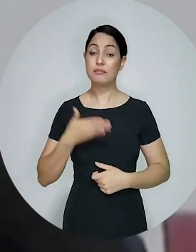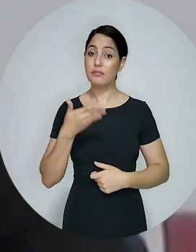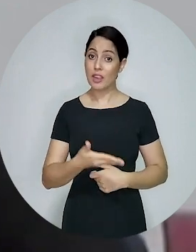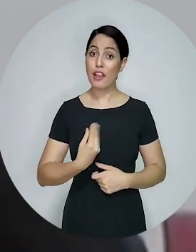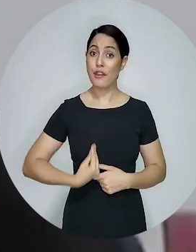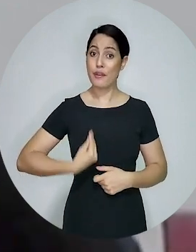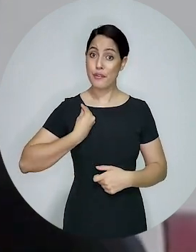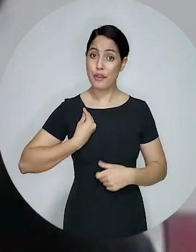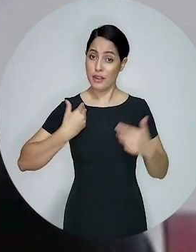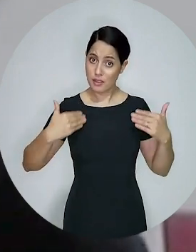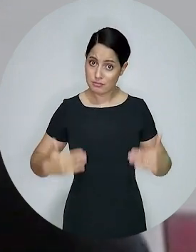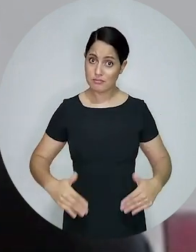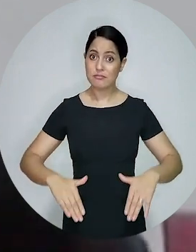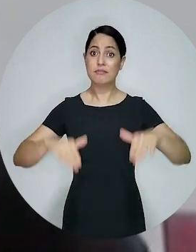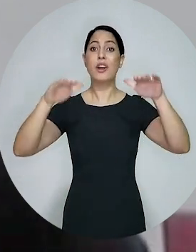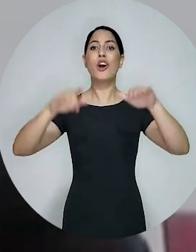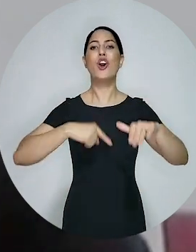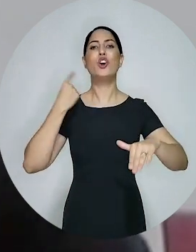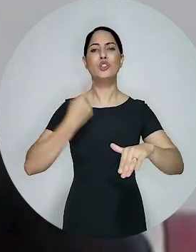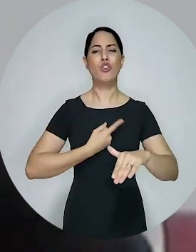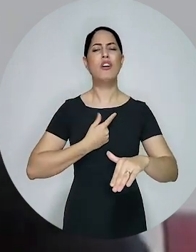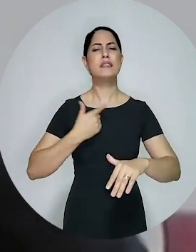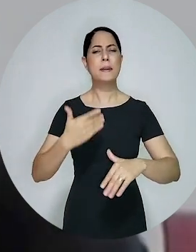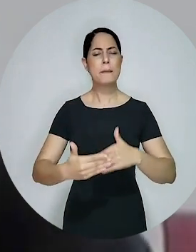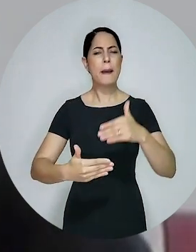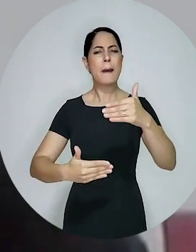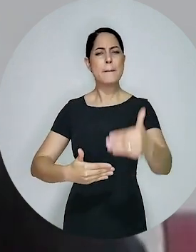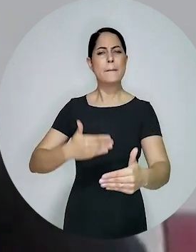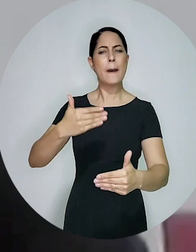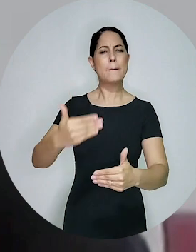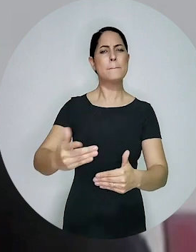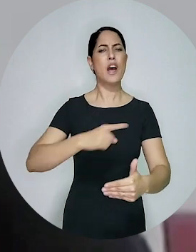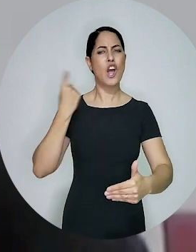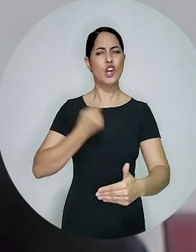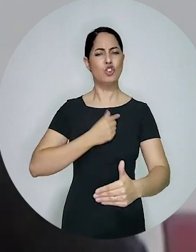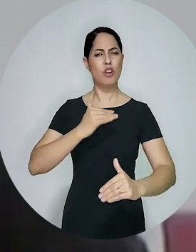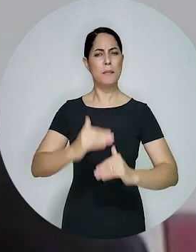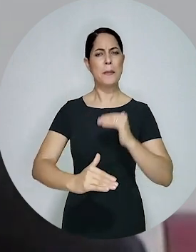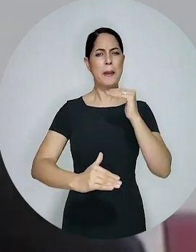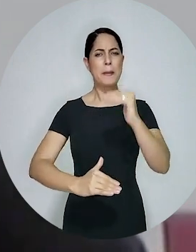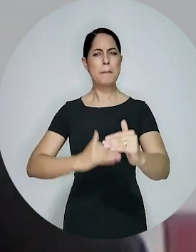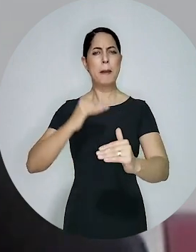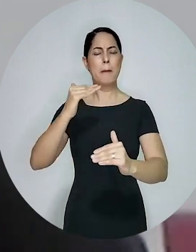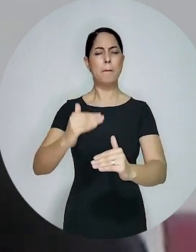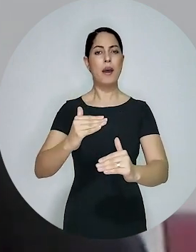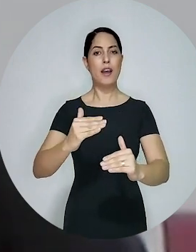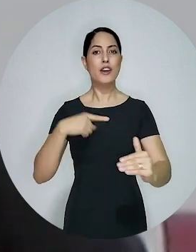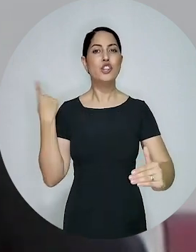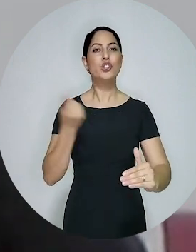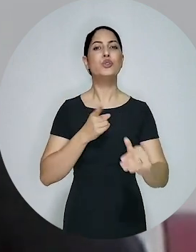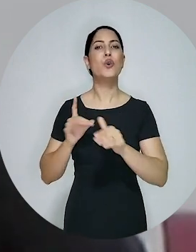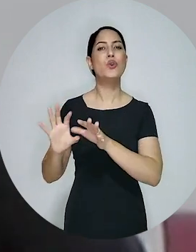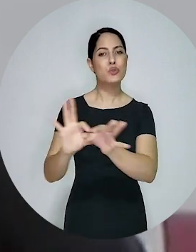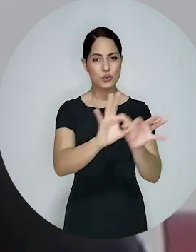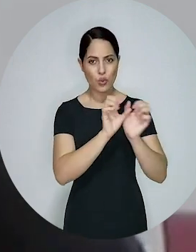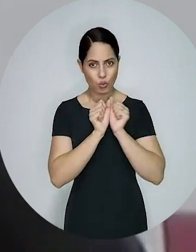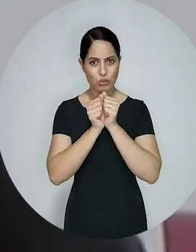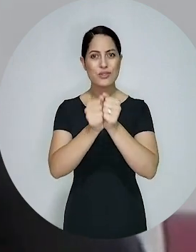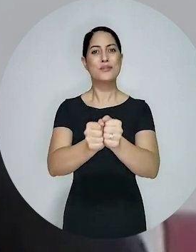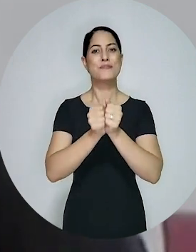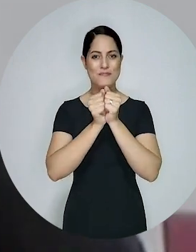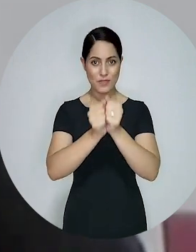vida. E assim é a vida. Sigamos caminhando, construindo e juntos,